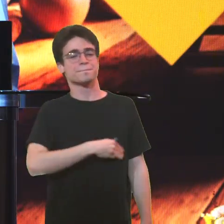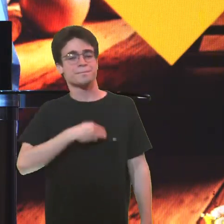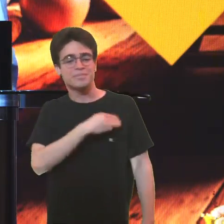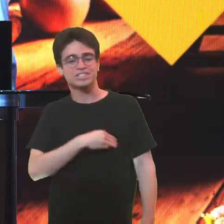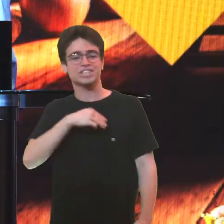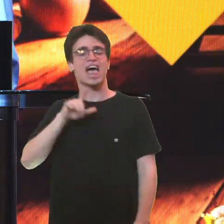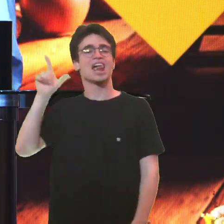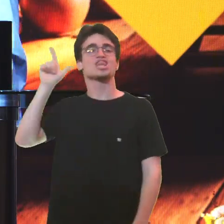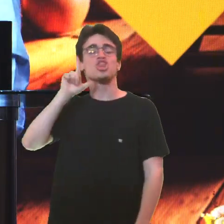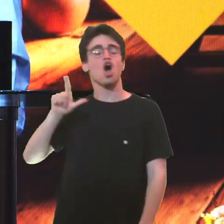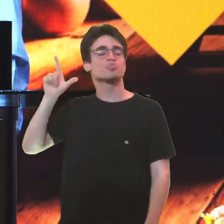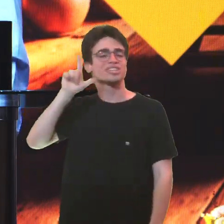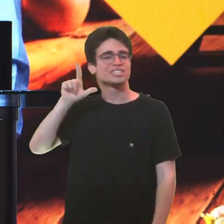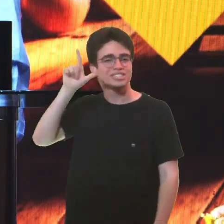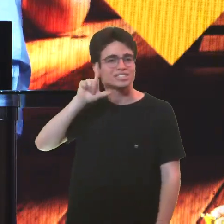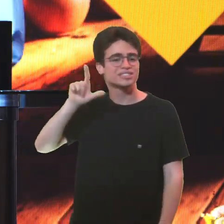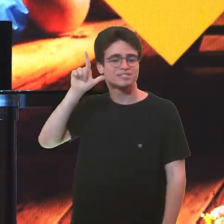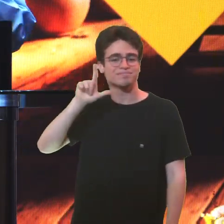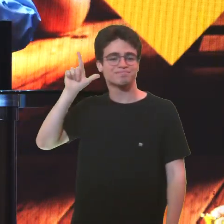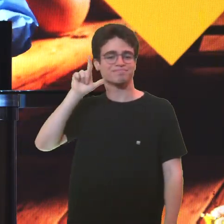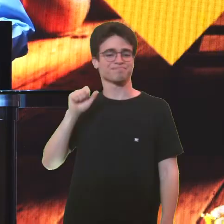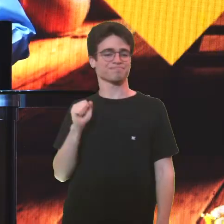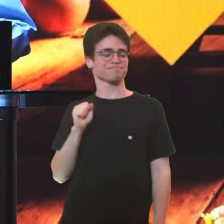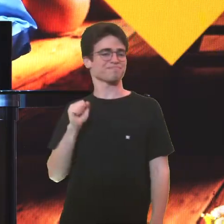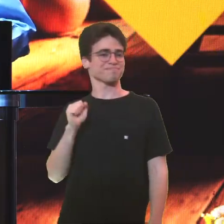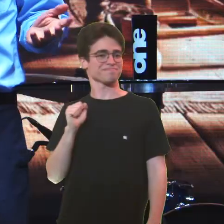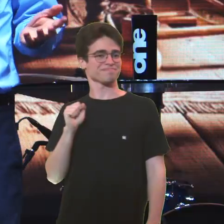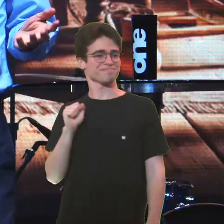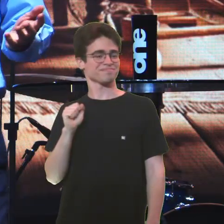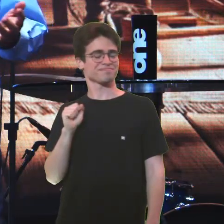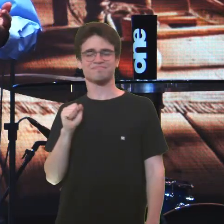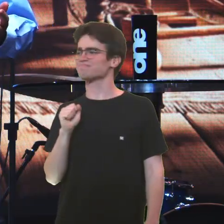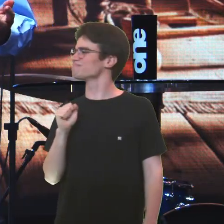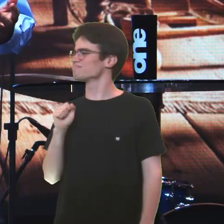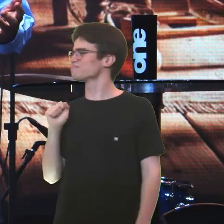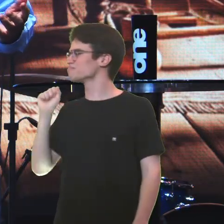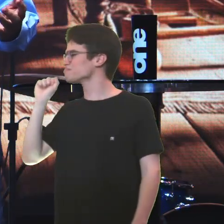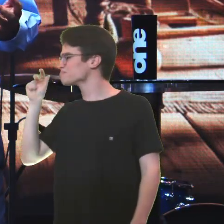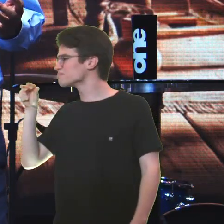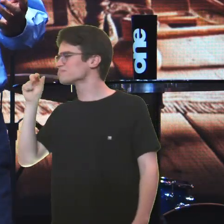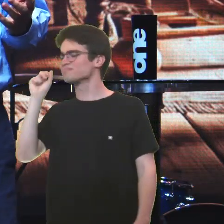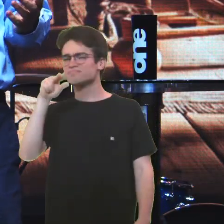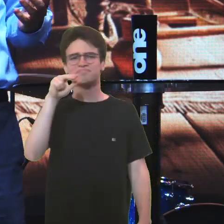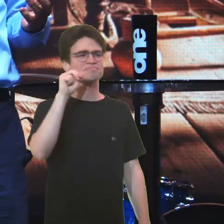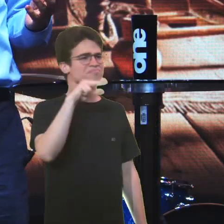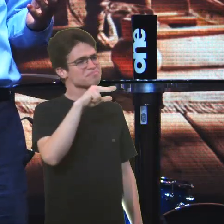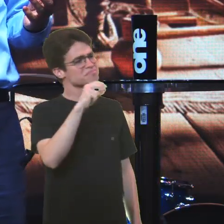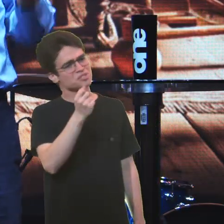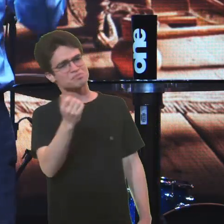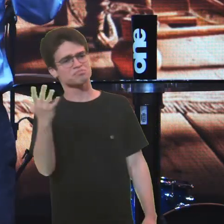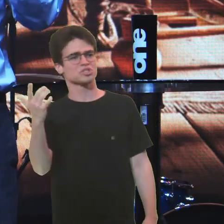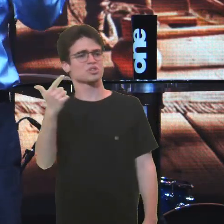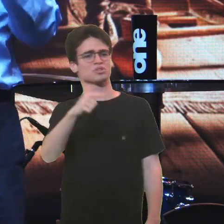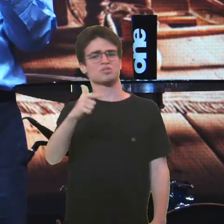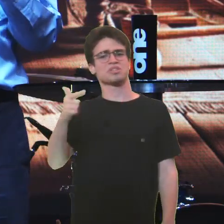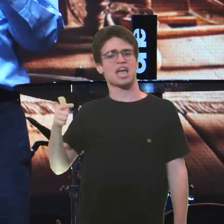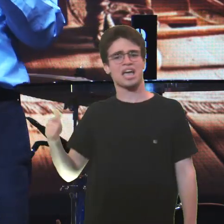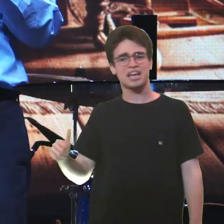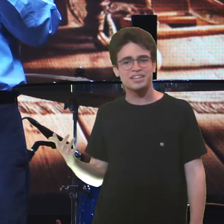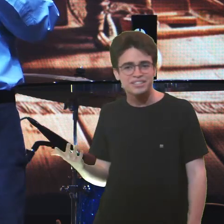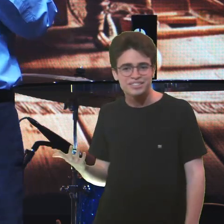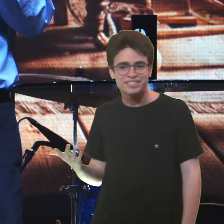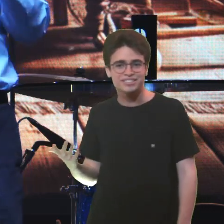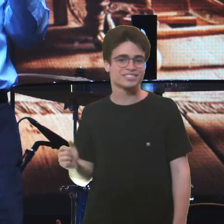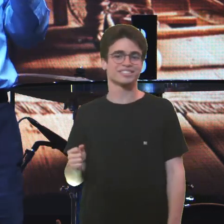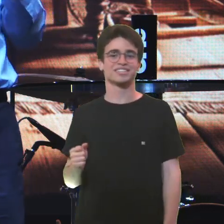missionário em Londres. No lo oímos, no lo Nós não escuchamos. ouvimos isso costumeiramente. ¿Cuándo la ciudad